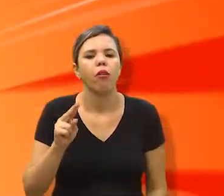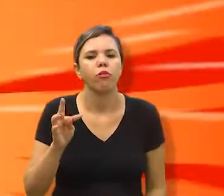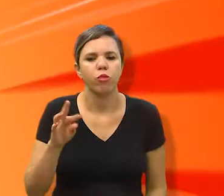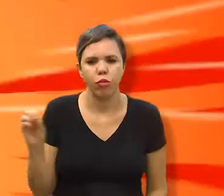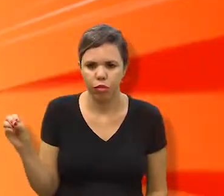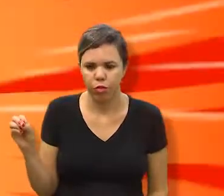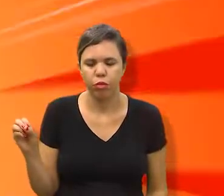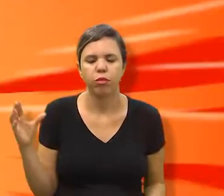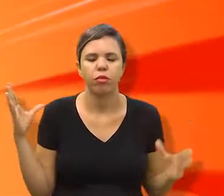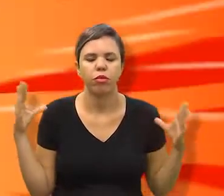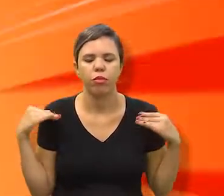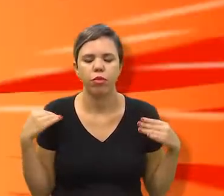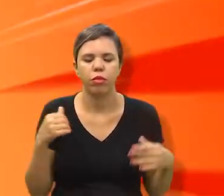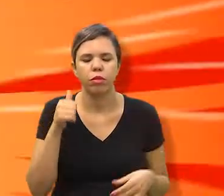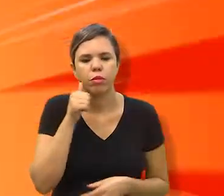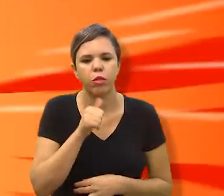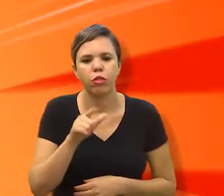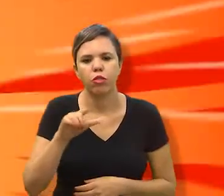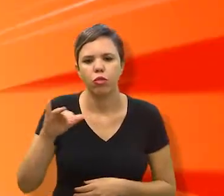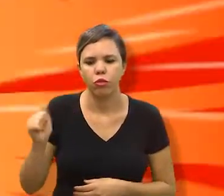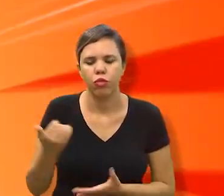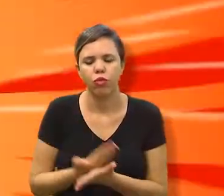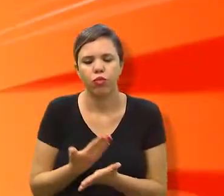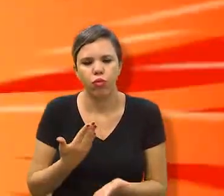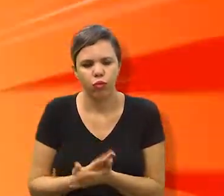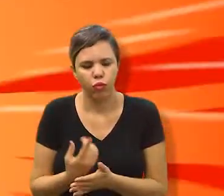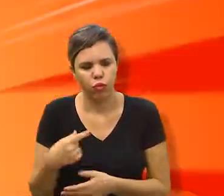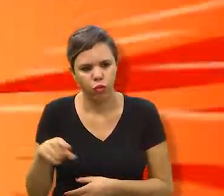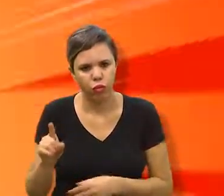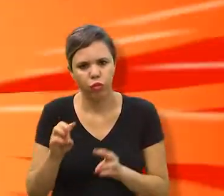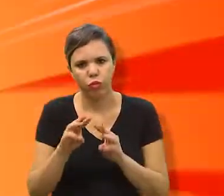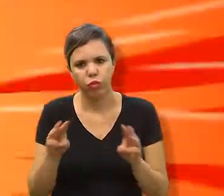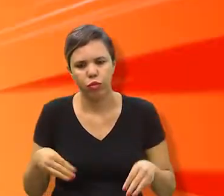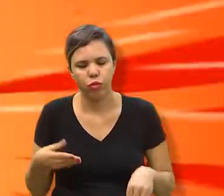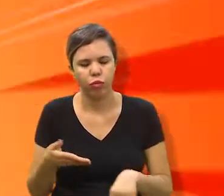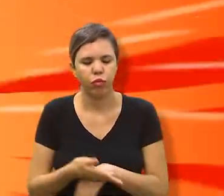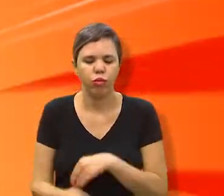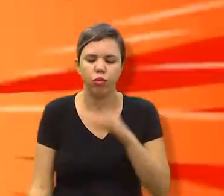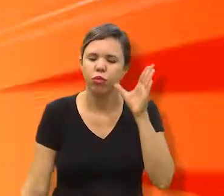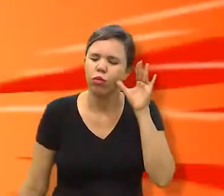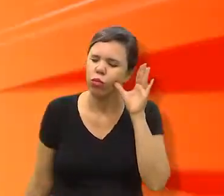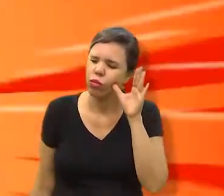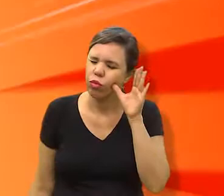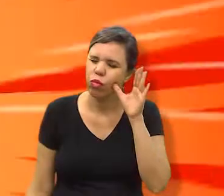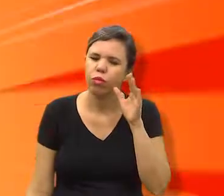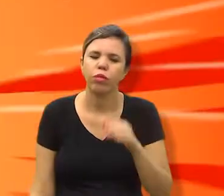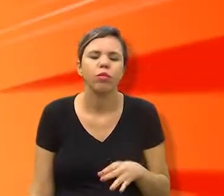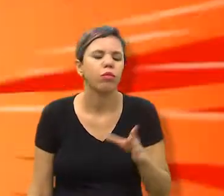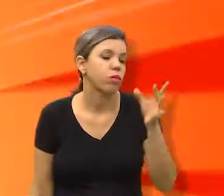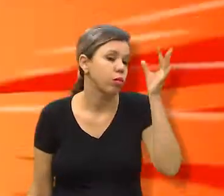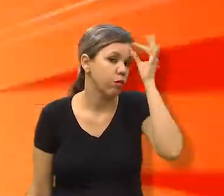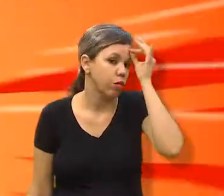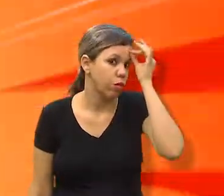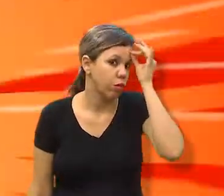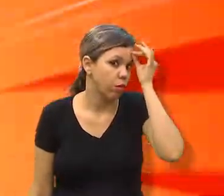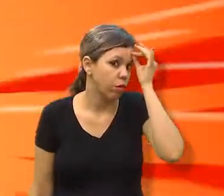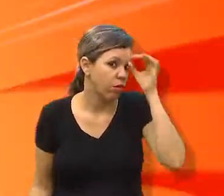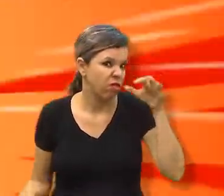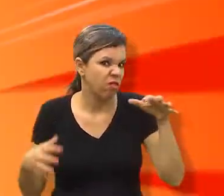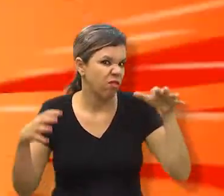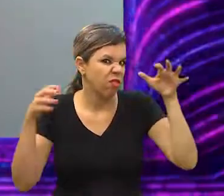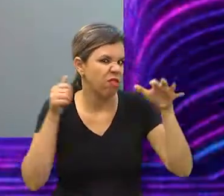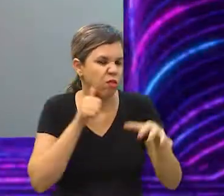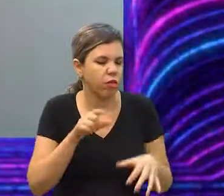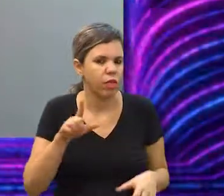Anjos, onde a Lúcia vai estudar, né? Onde ela vai, na verdade, visitar e descobrir um pouco mais. O monstro dessa